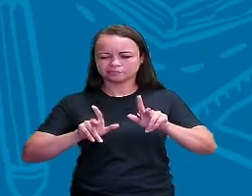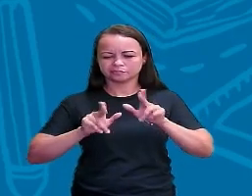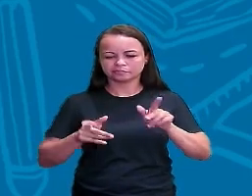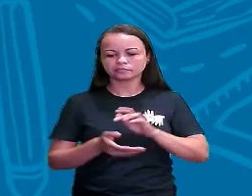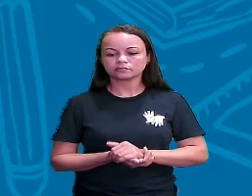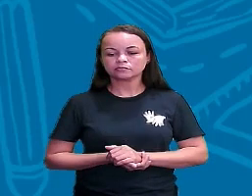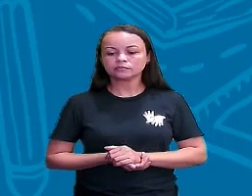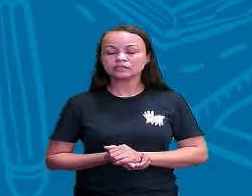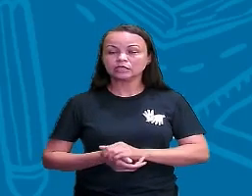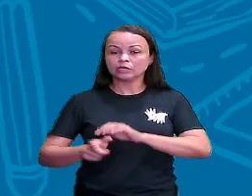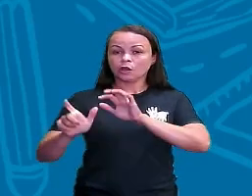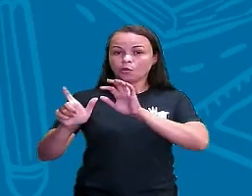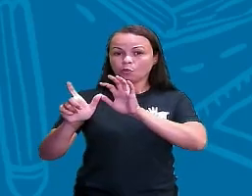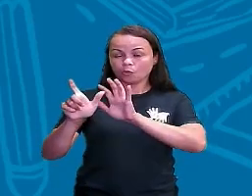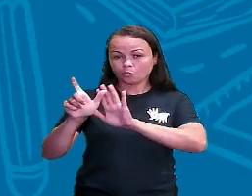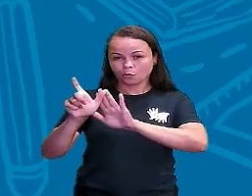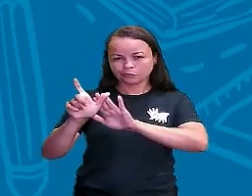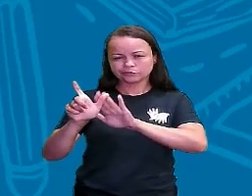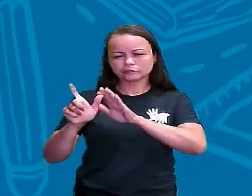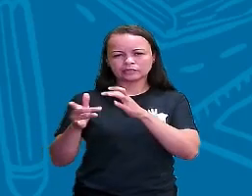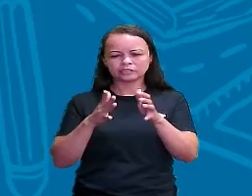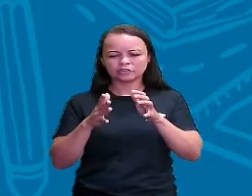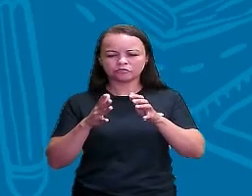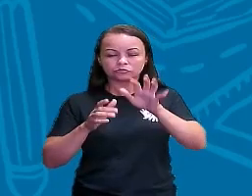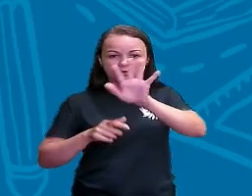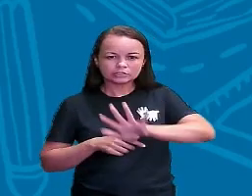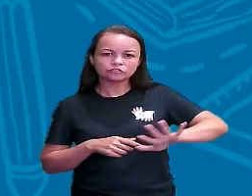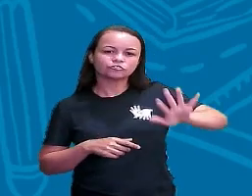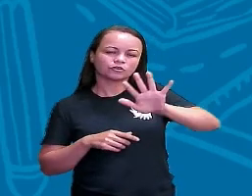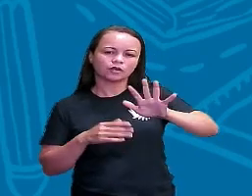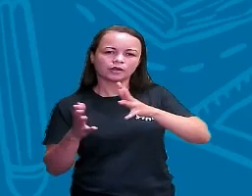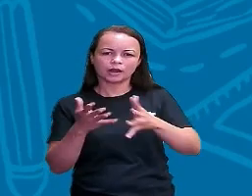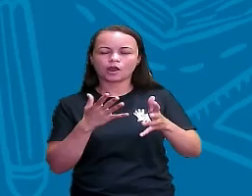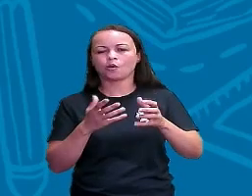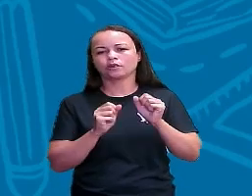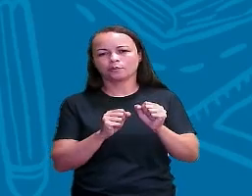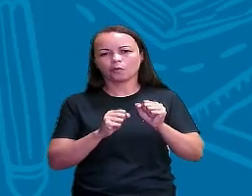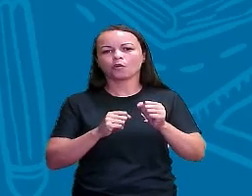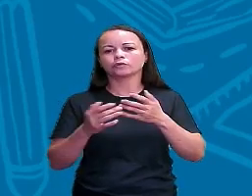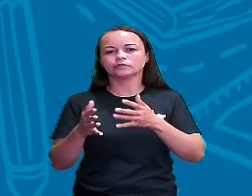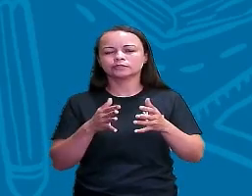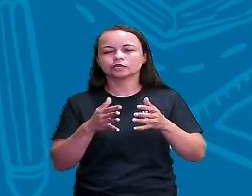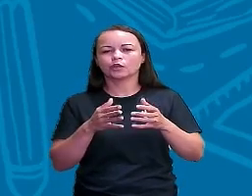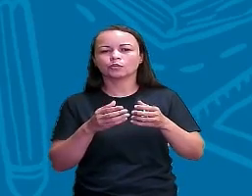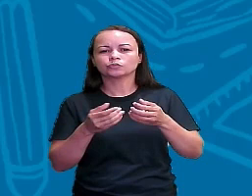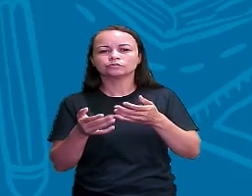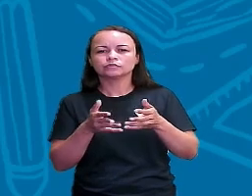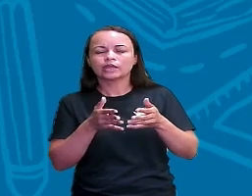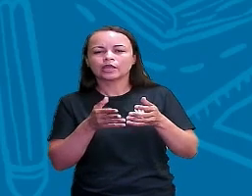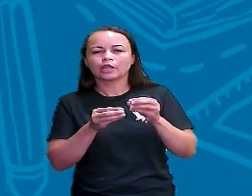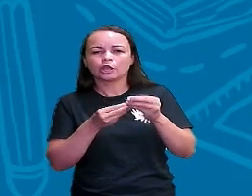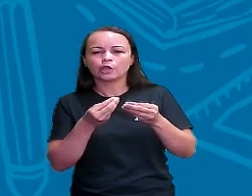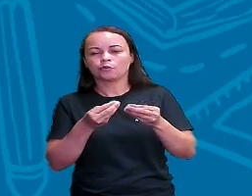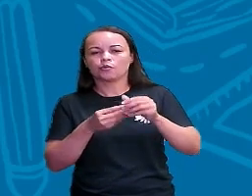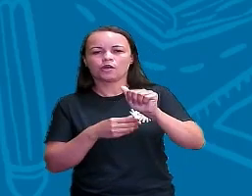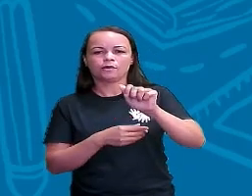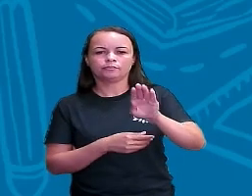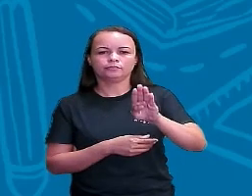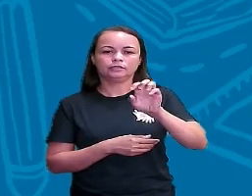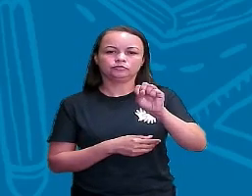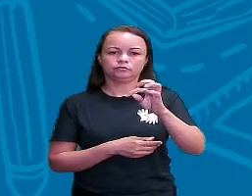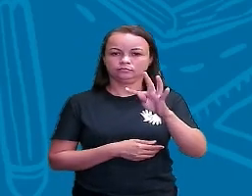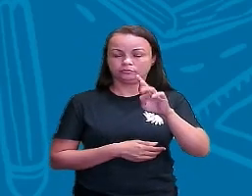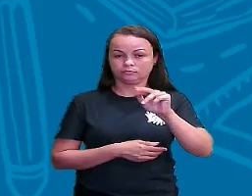num texto é um sentido mais geral, que se pode atribuir a um termo abstrato, além da significação própria. É um